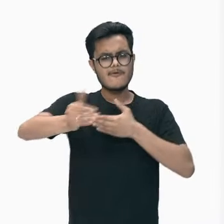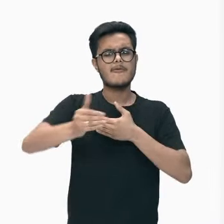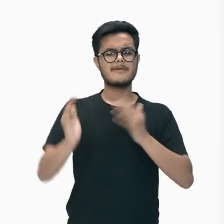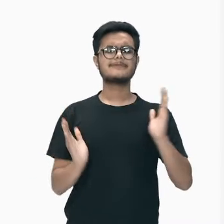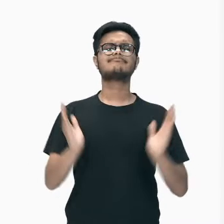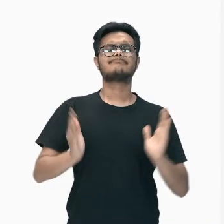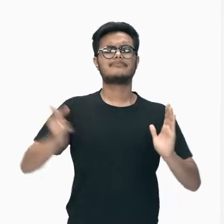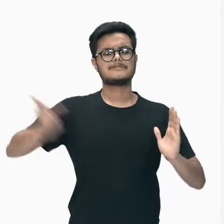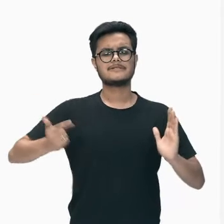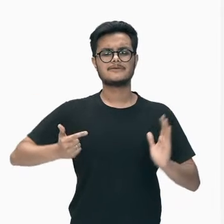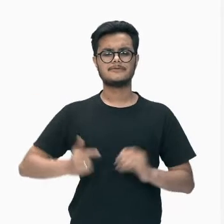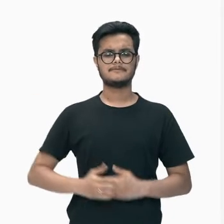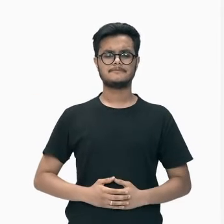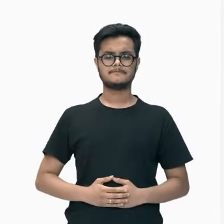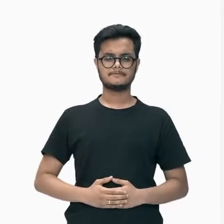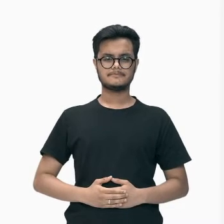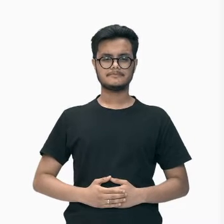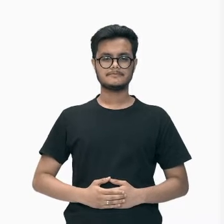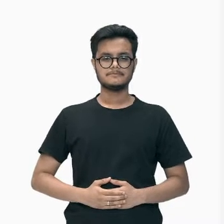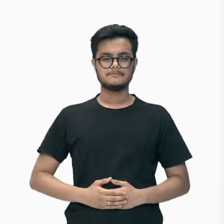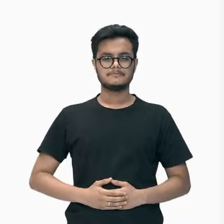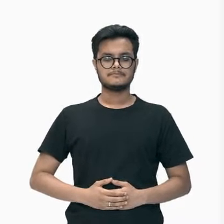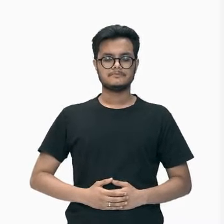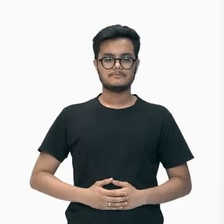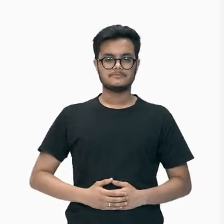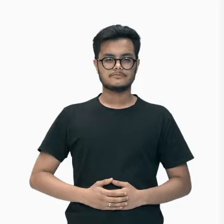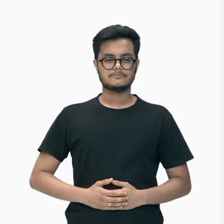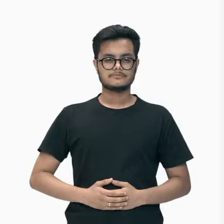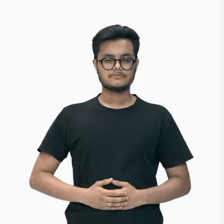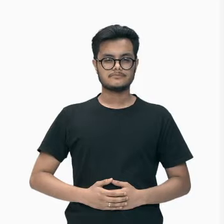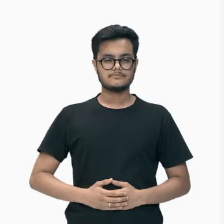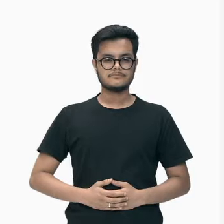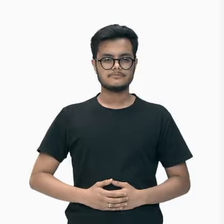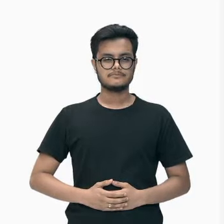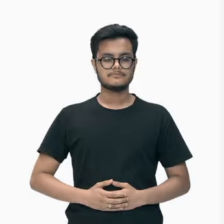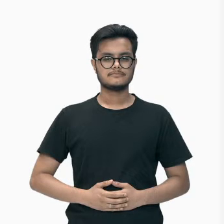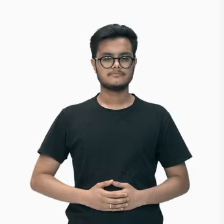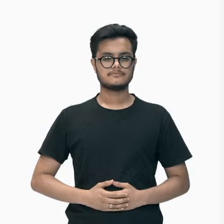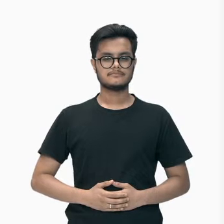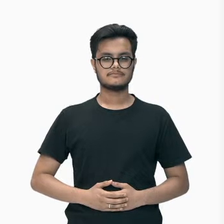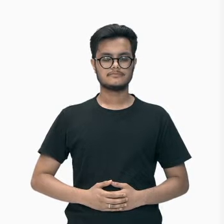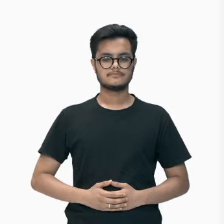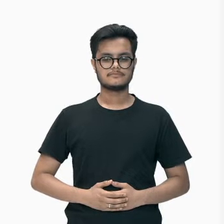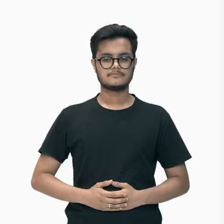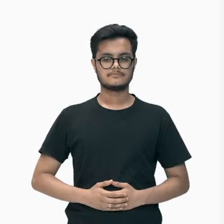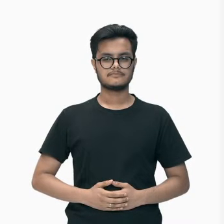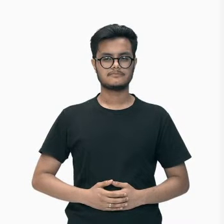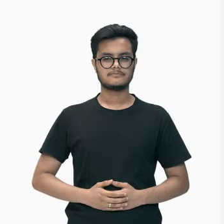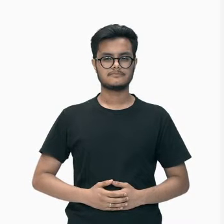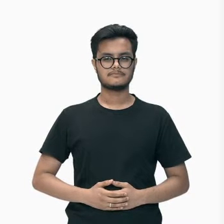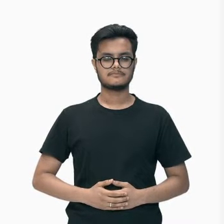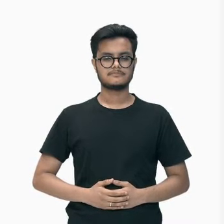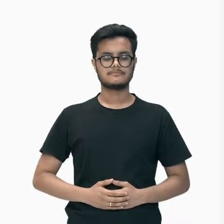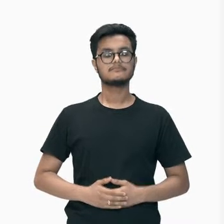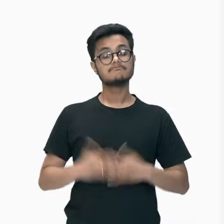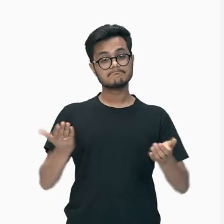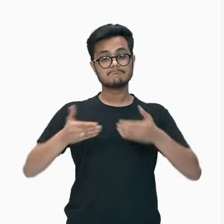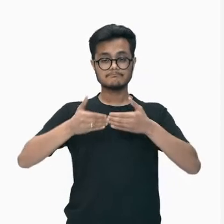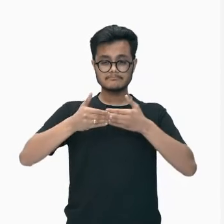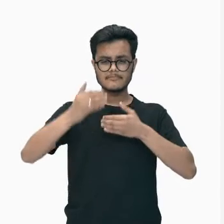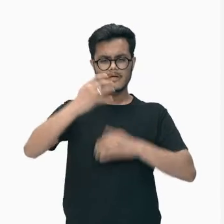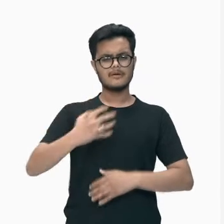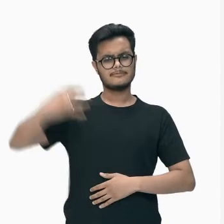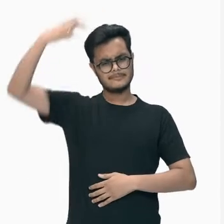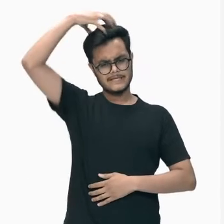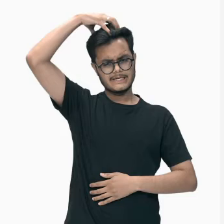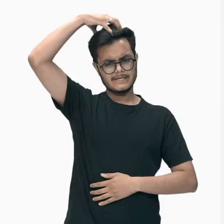reinado, certo? Muito bem. E aí, no segundo reinado, iniciou-se com a coroação, como